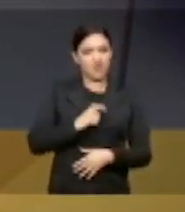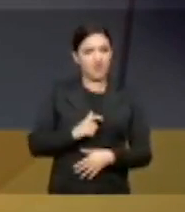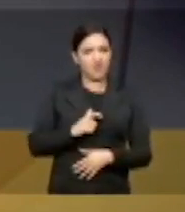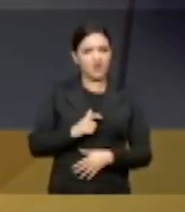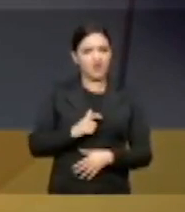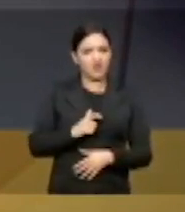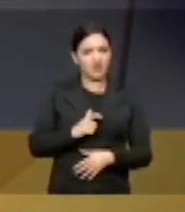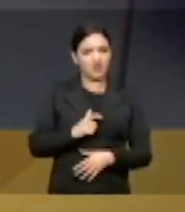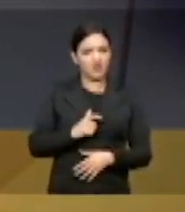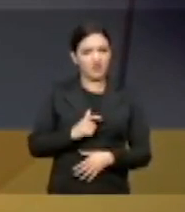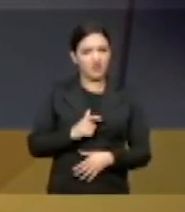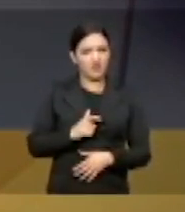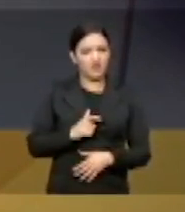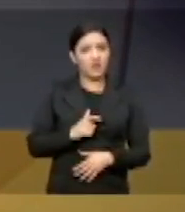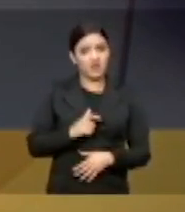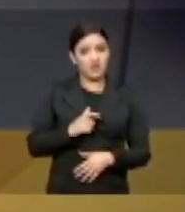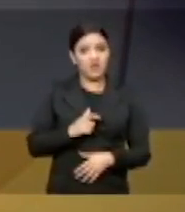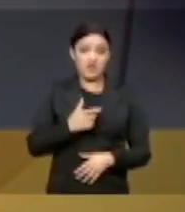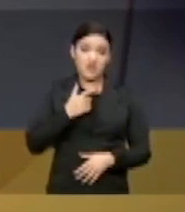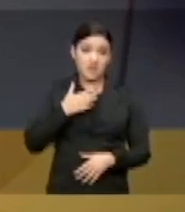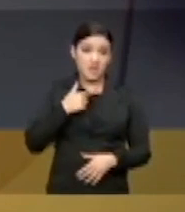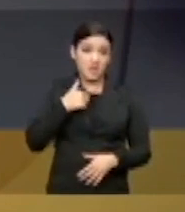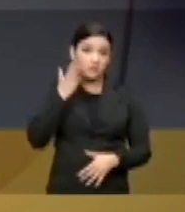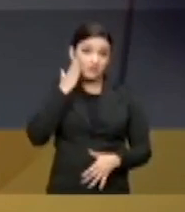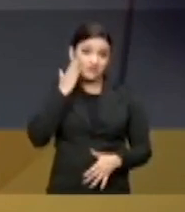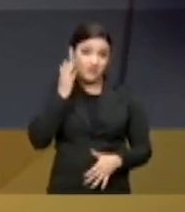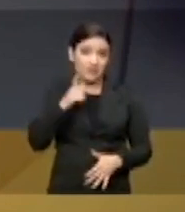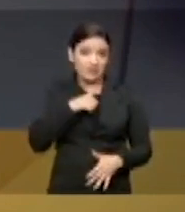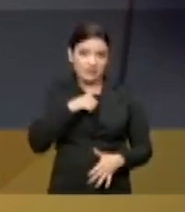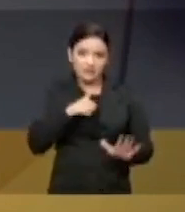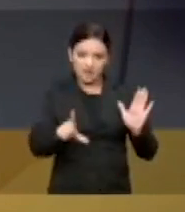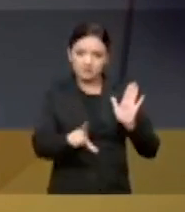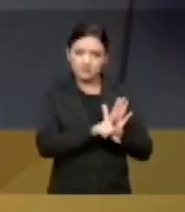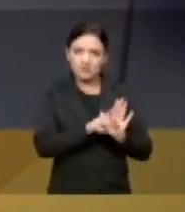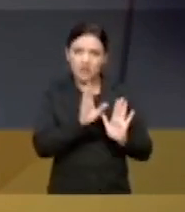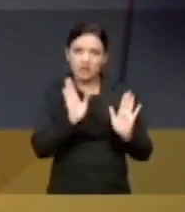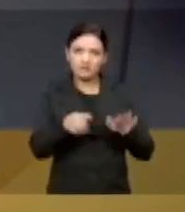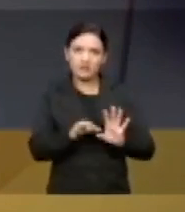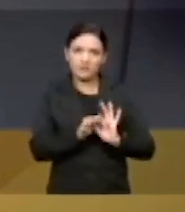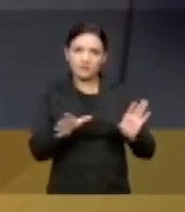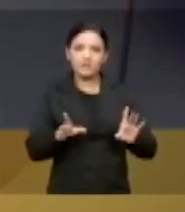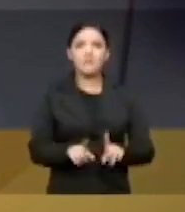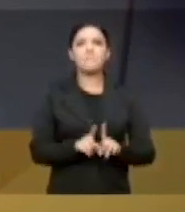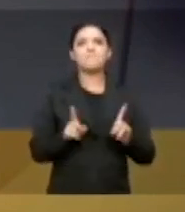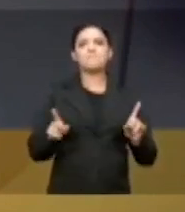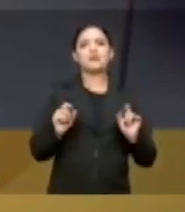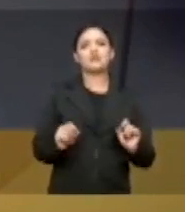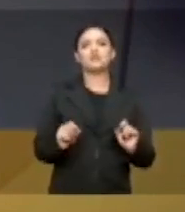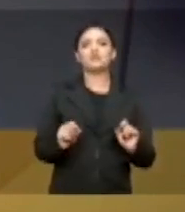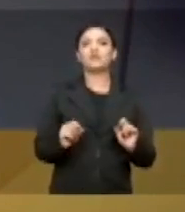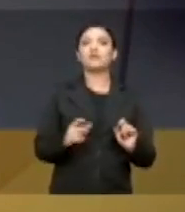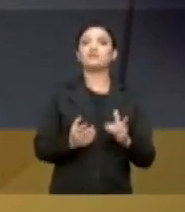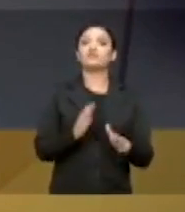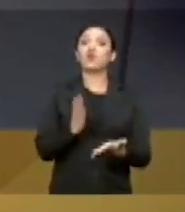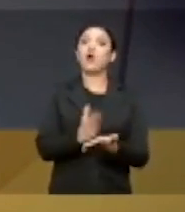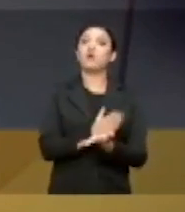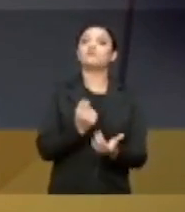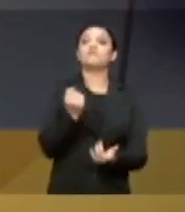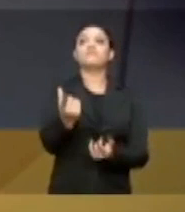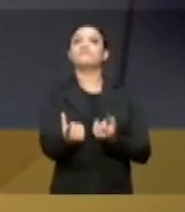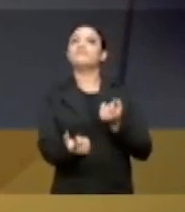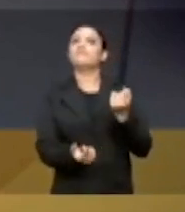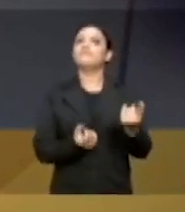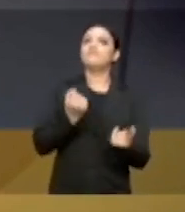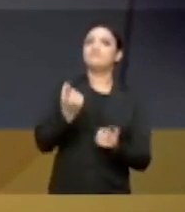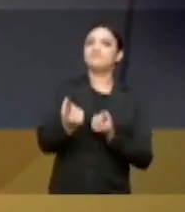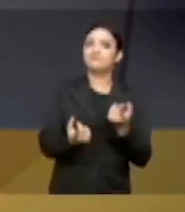desconhece, ao contrário, admite a previsão legal em causa. Mas dentro de uma lógica rigorosamente excepcional, o